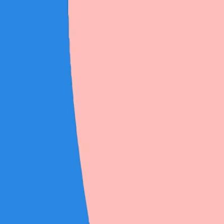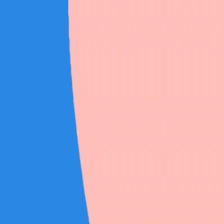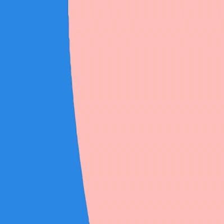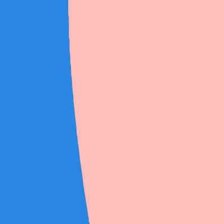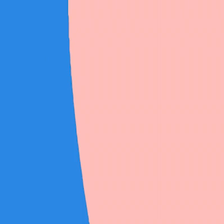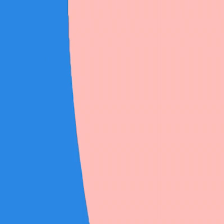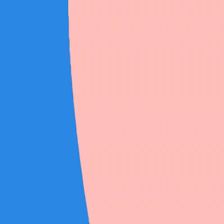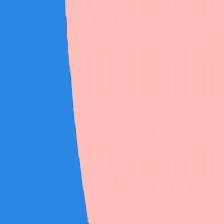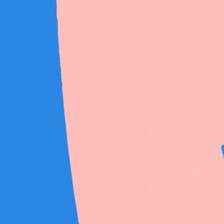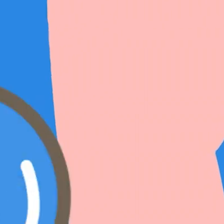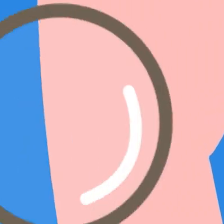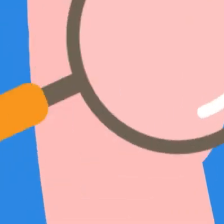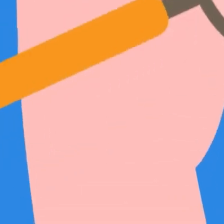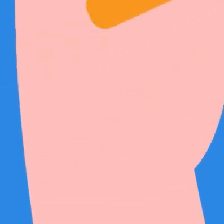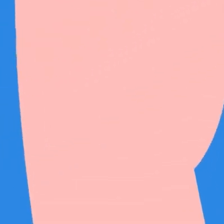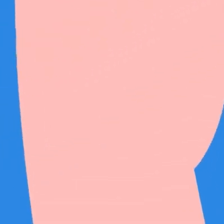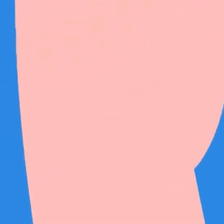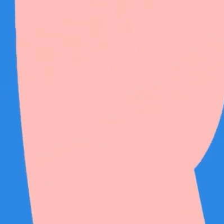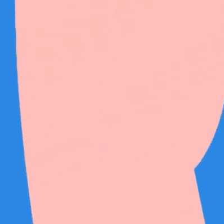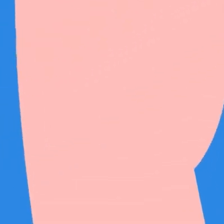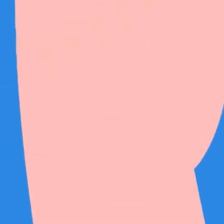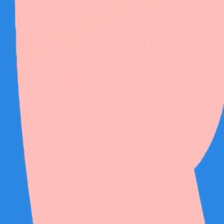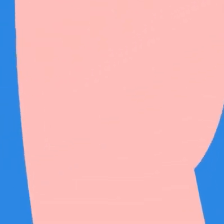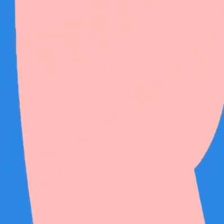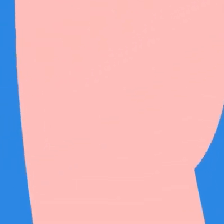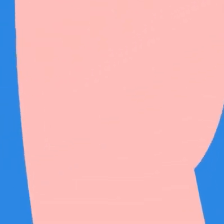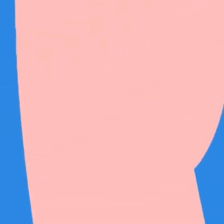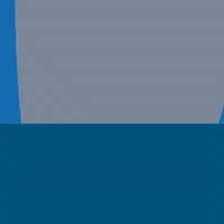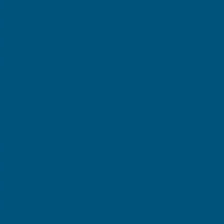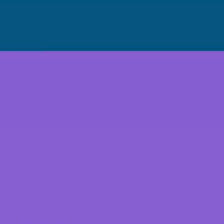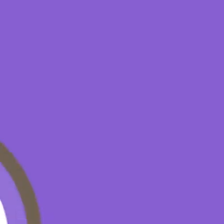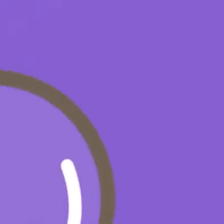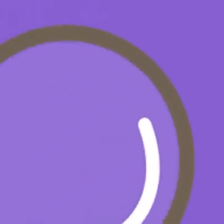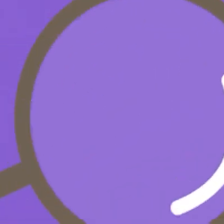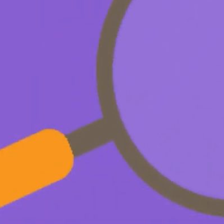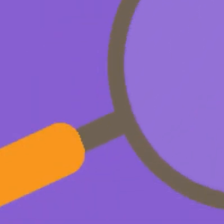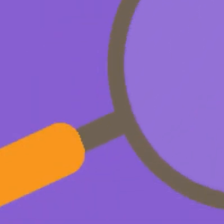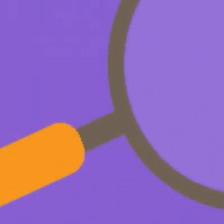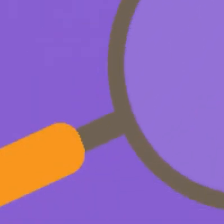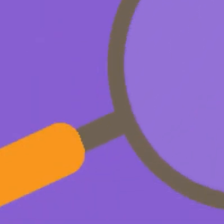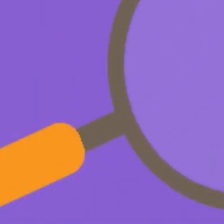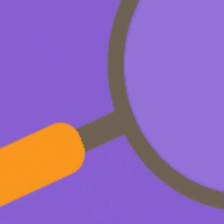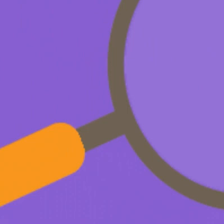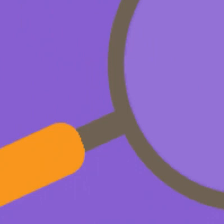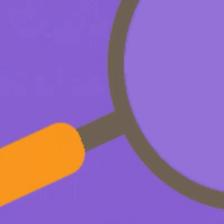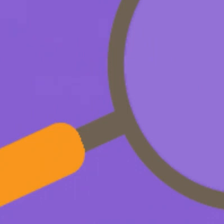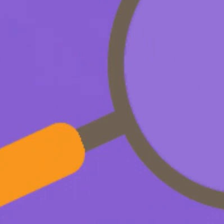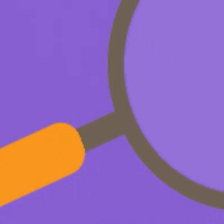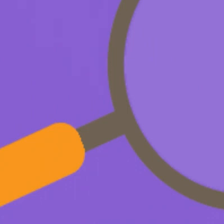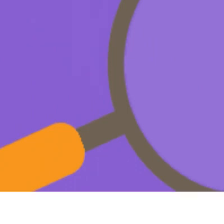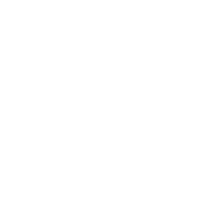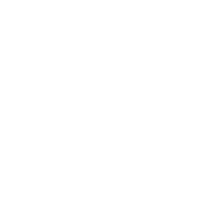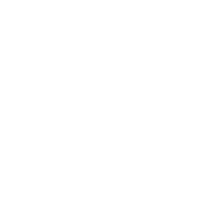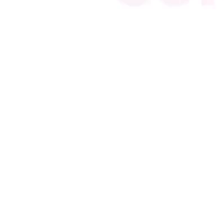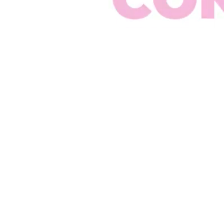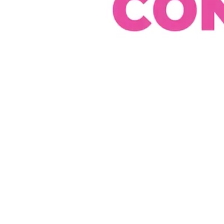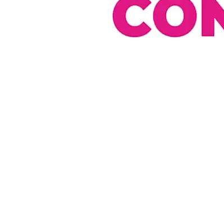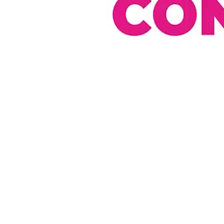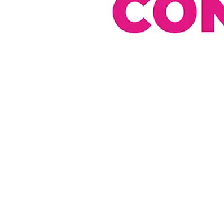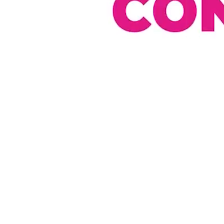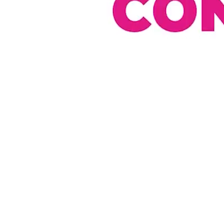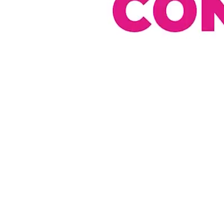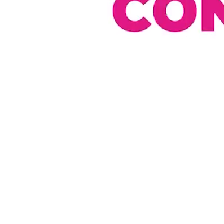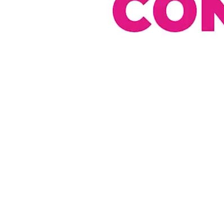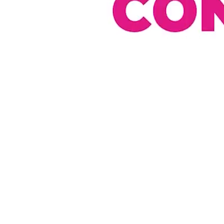em um ou nos dois olhos quando a criança sai em fotografias com flash. Identificou alguns dos sinais? Procure